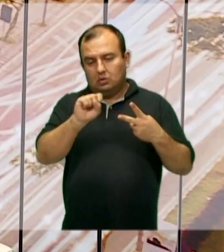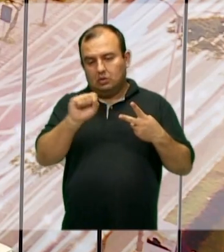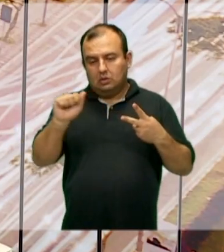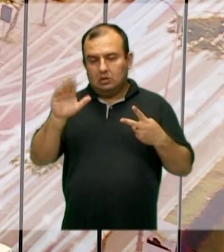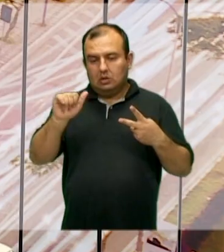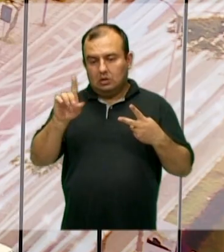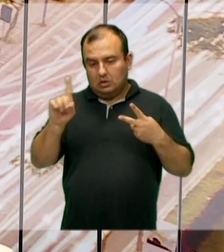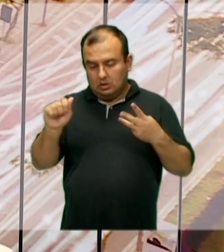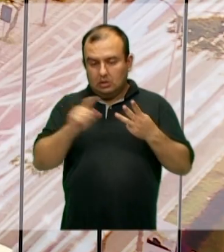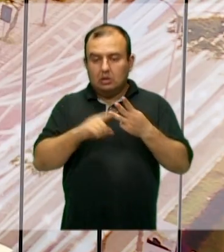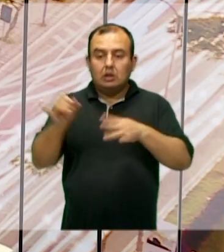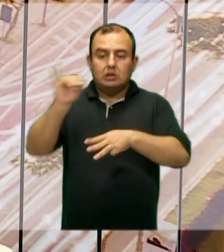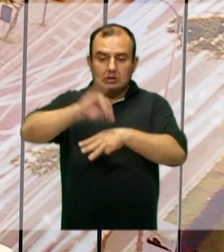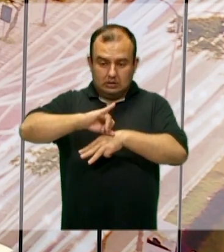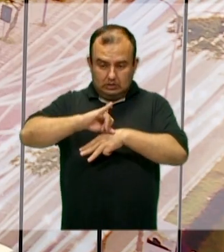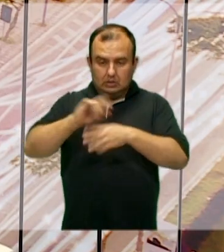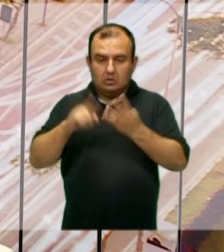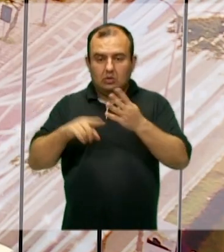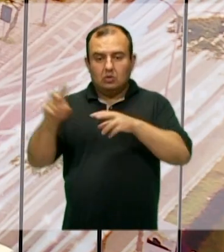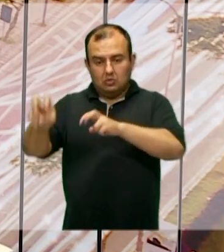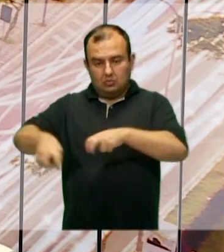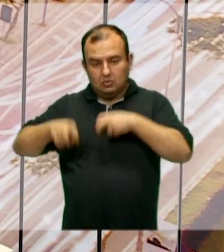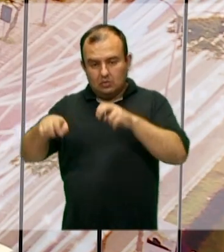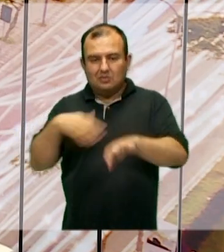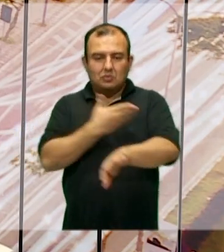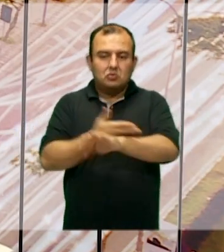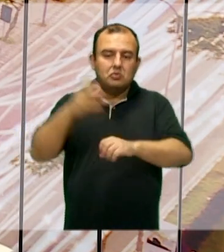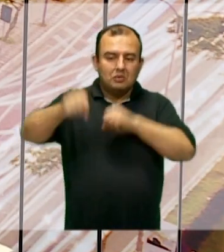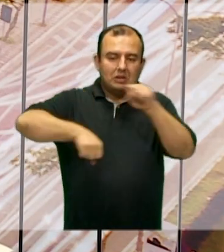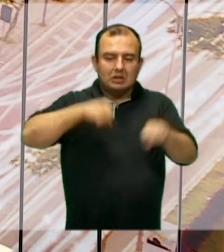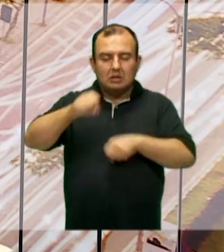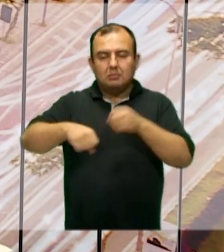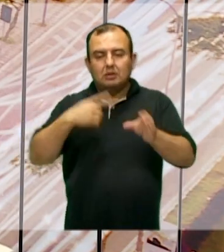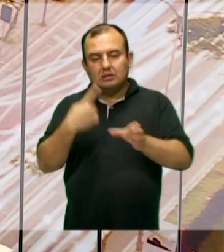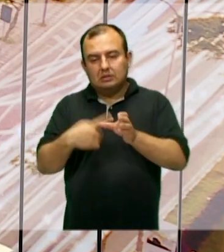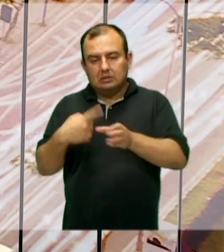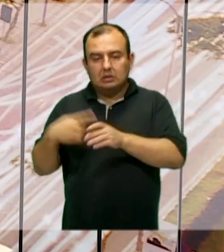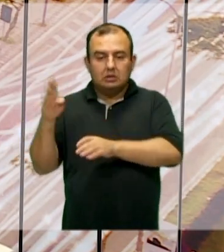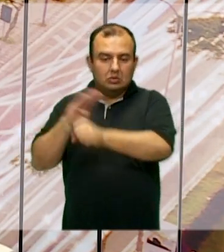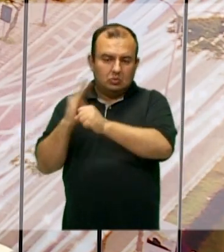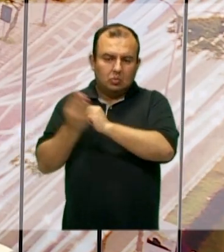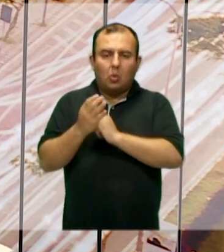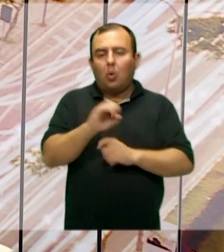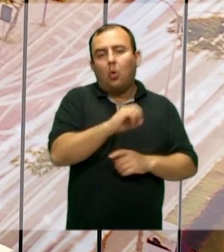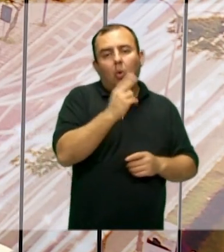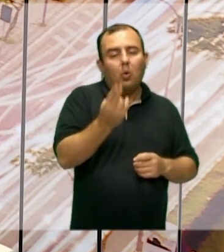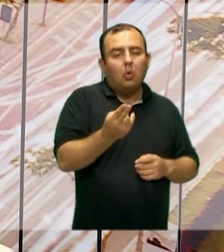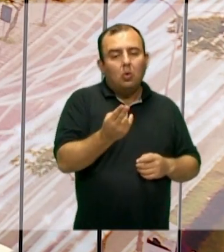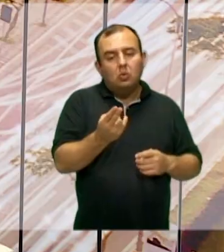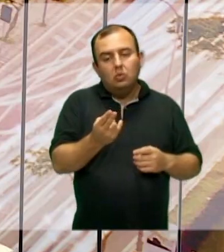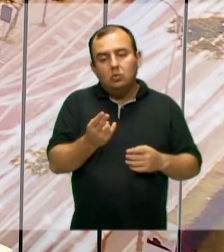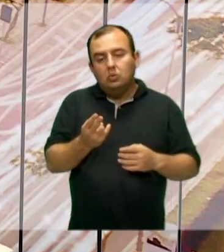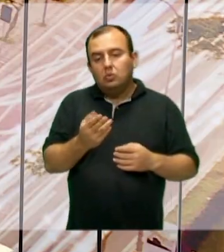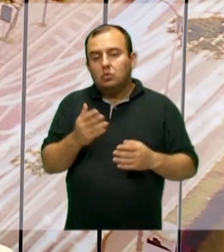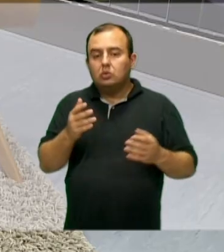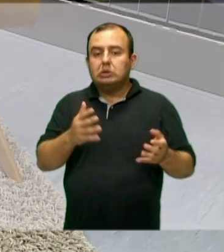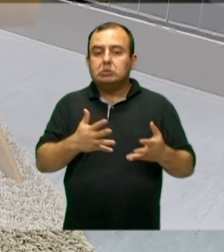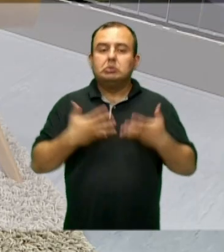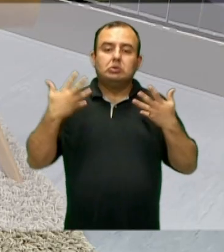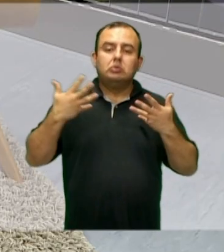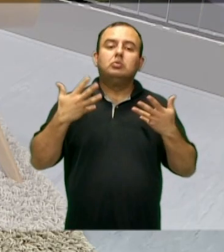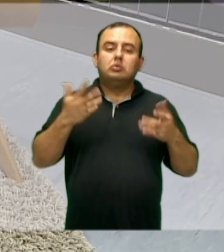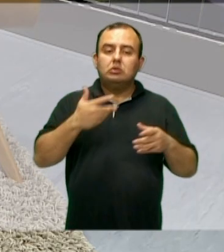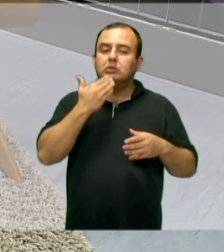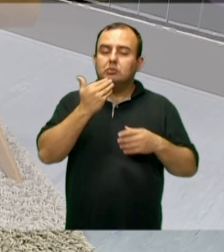Fazenda. Queria saber se tu costuma andar, né, de bicicleta pela cidade, nesses bairros, ou se foi isso que te motivou a fazer